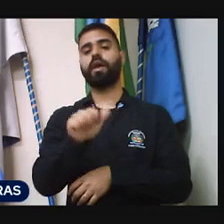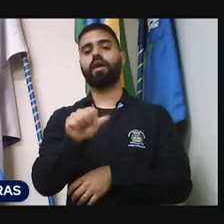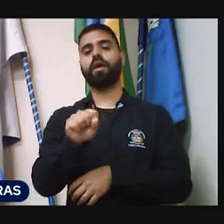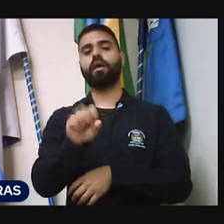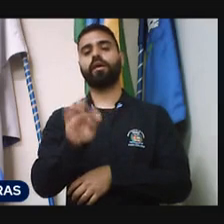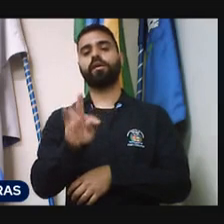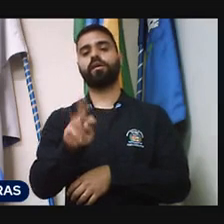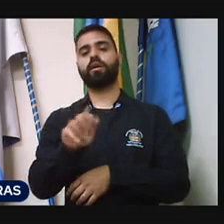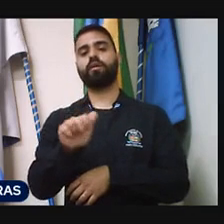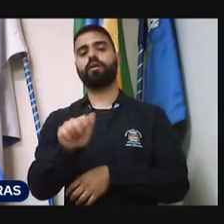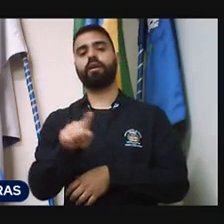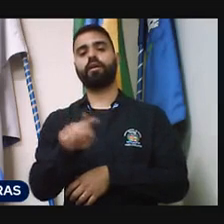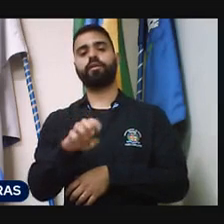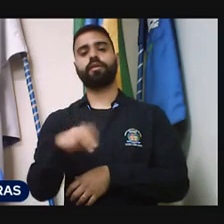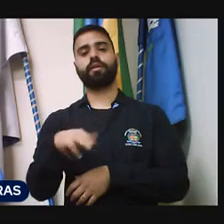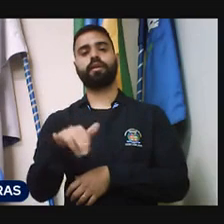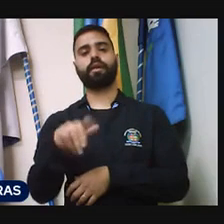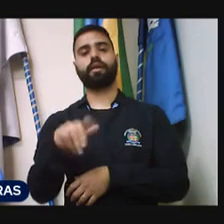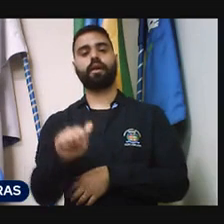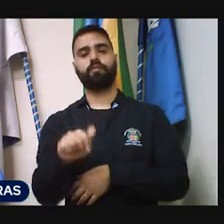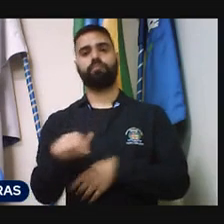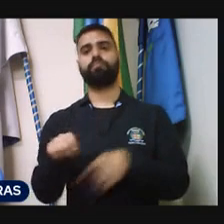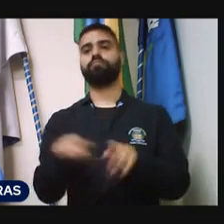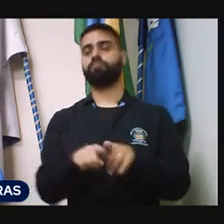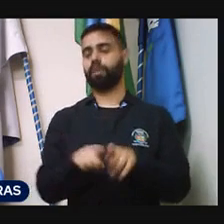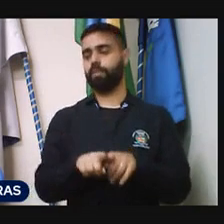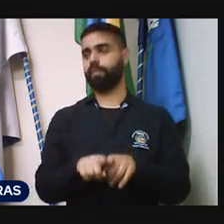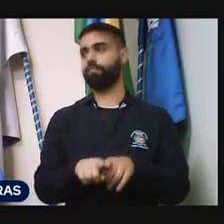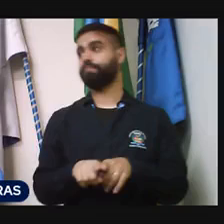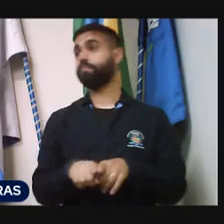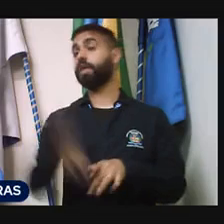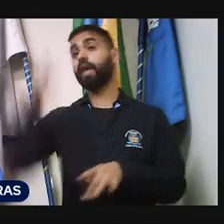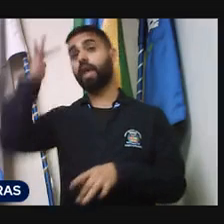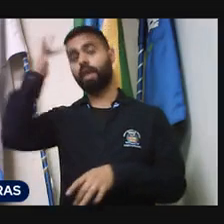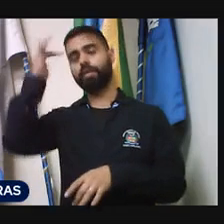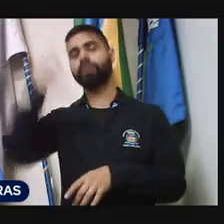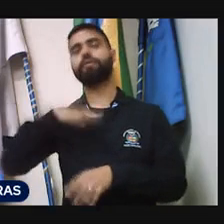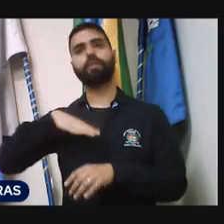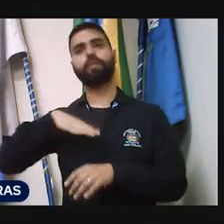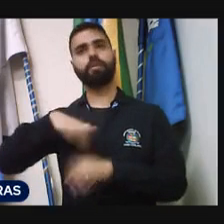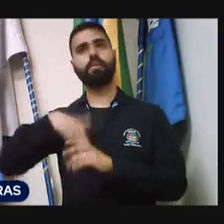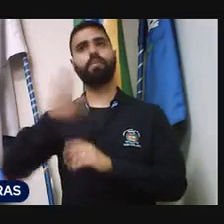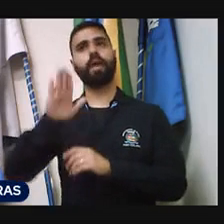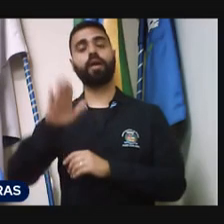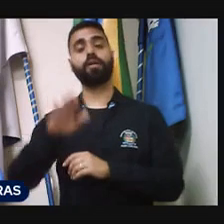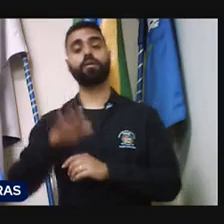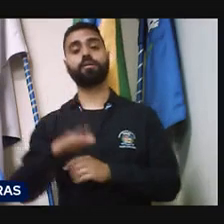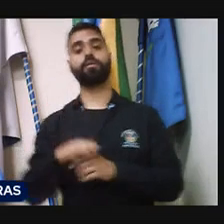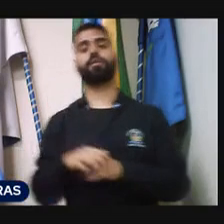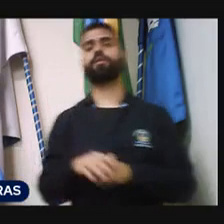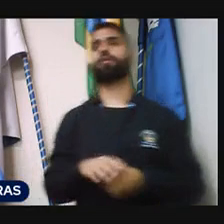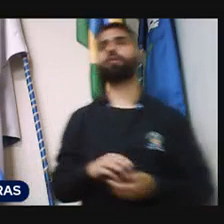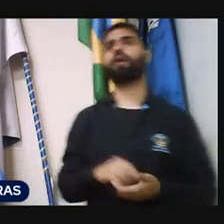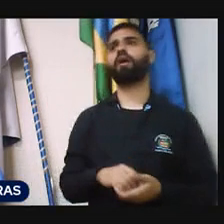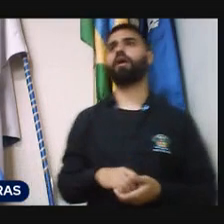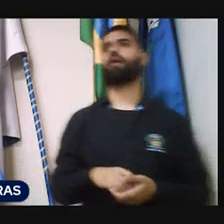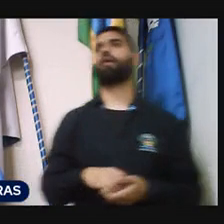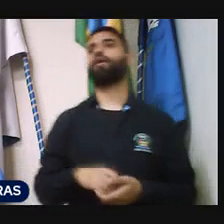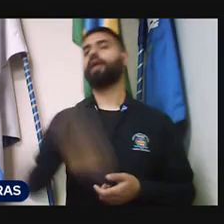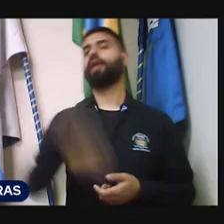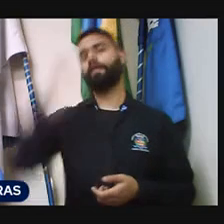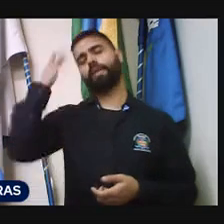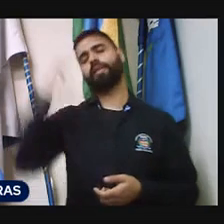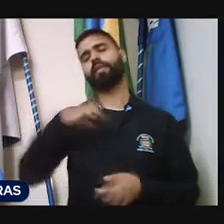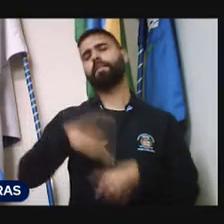e o que ela pode me passar até amanhã também chegará mais vacinas e Amanhã terá mais de 800